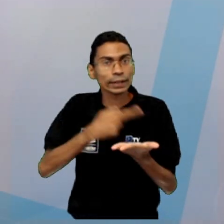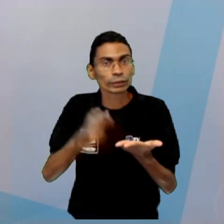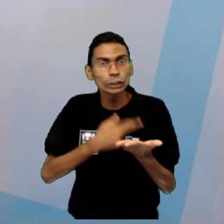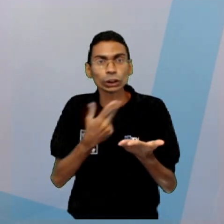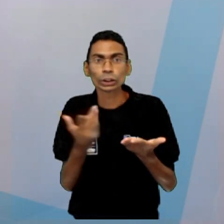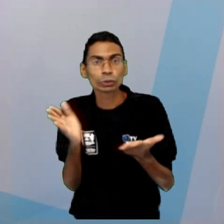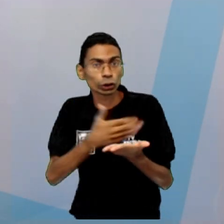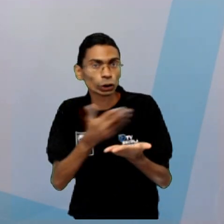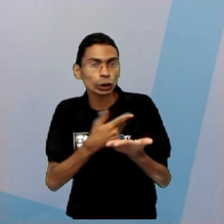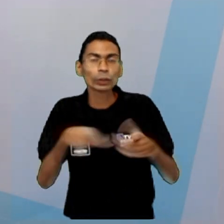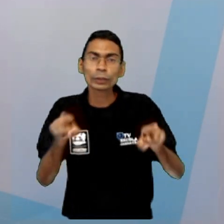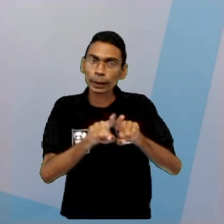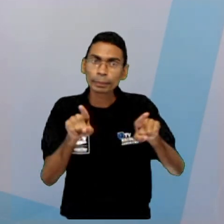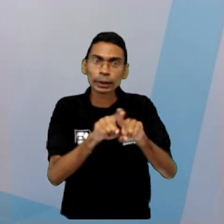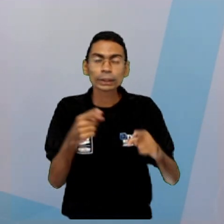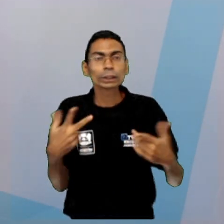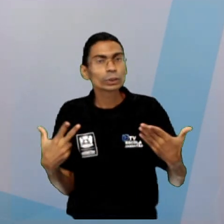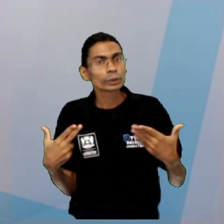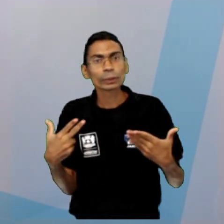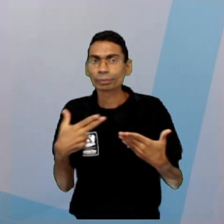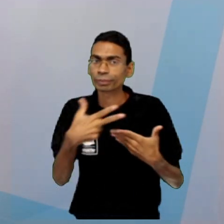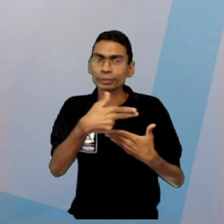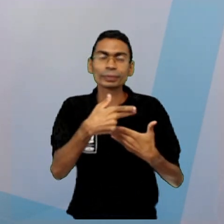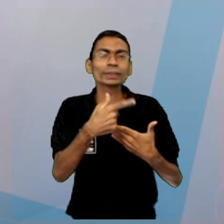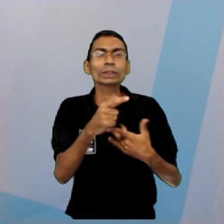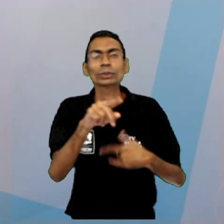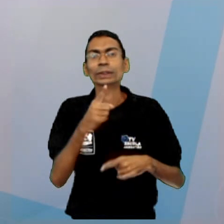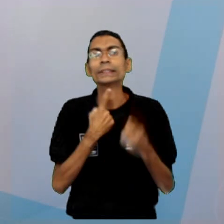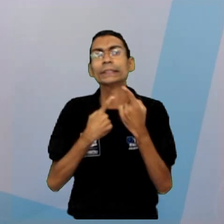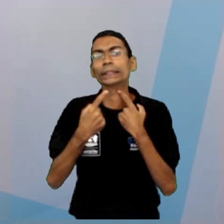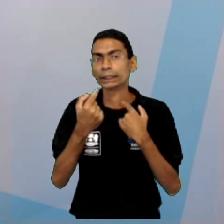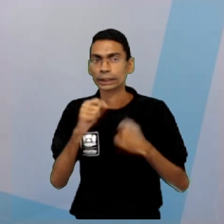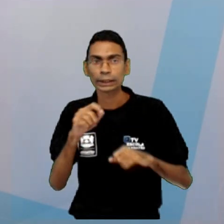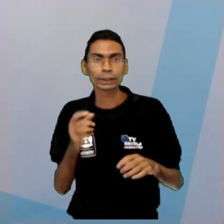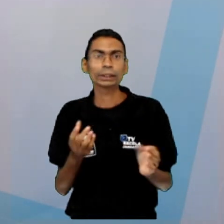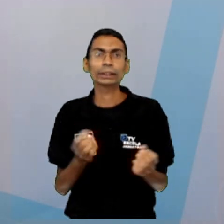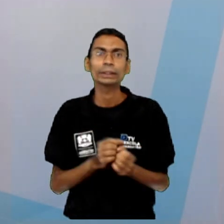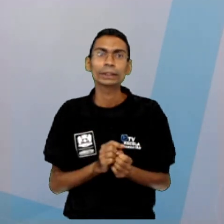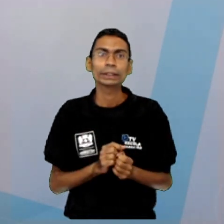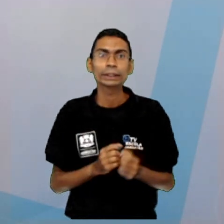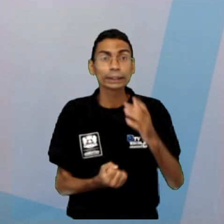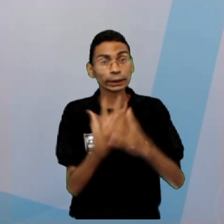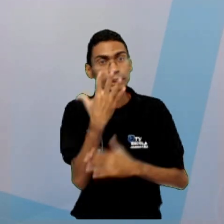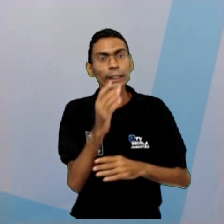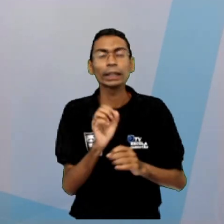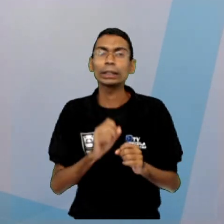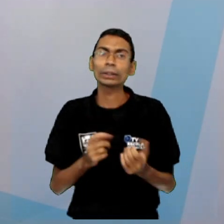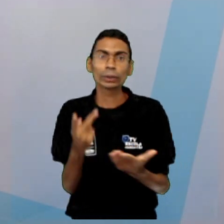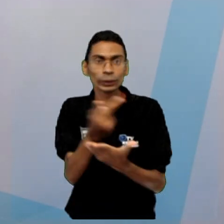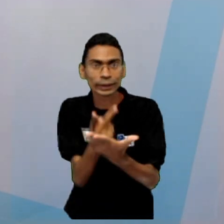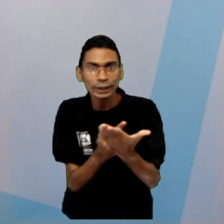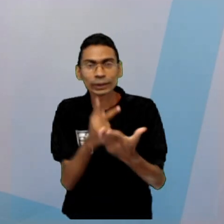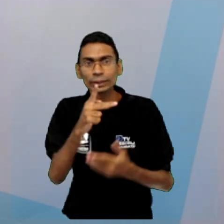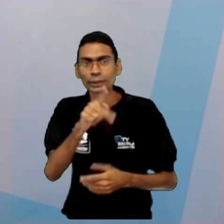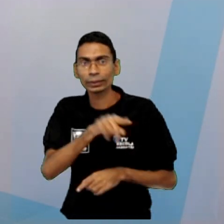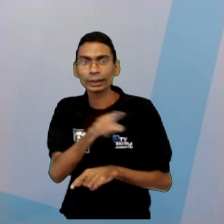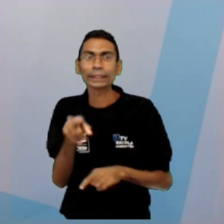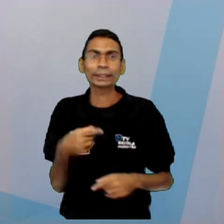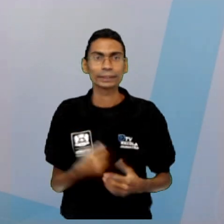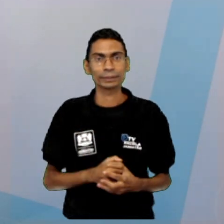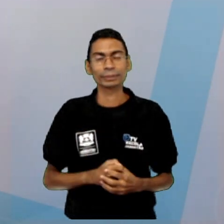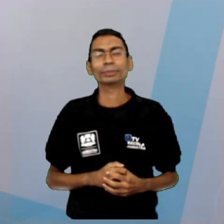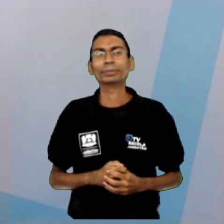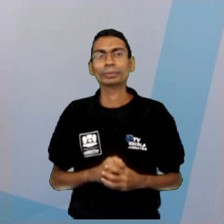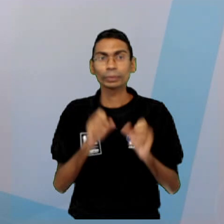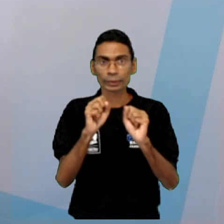partes coloridas e cortar as formas que vocês desejam e montar a obra de vocês. Caprichem, que eu quero ver aí o resultado,